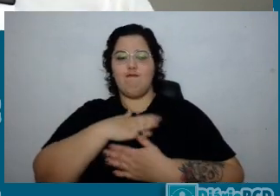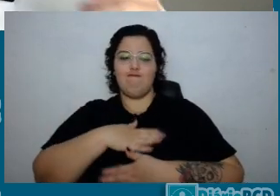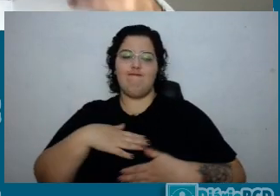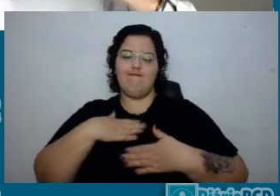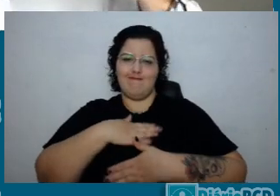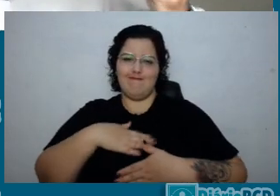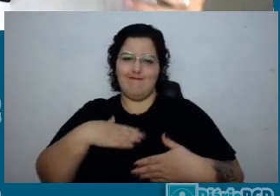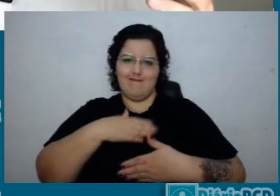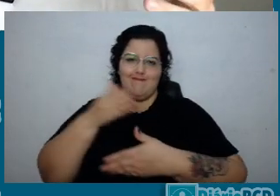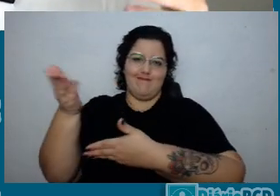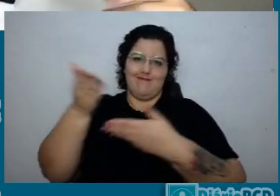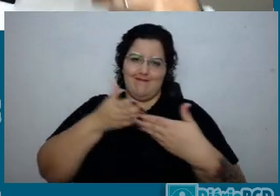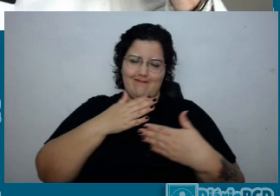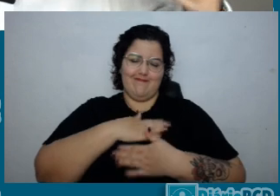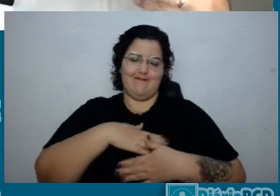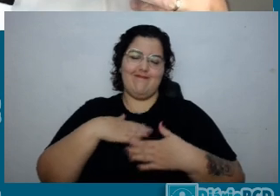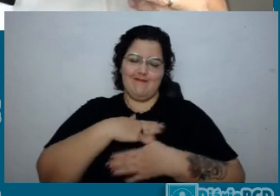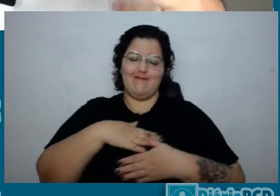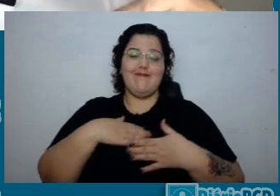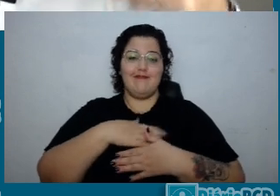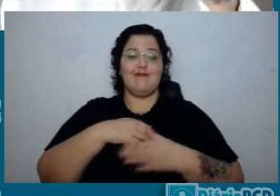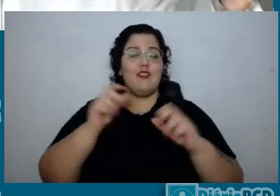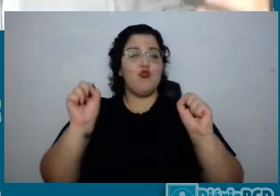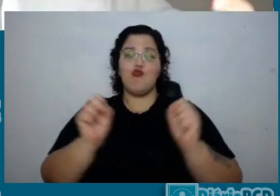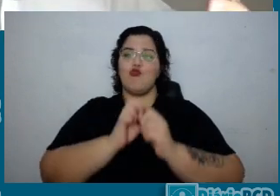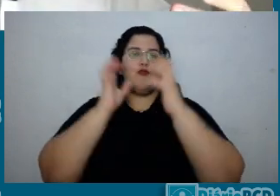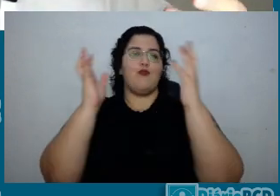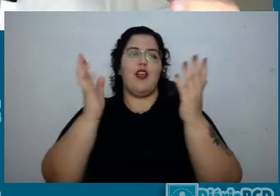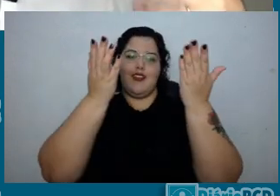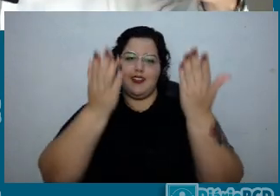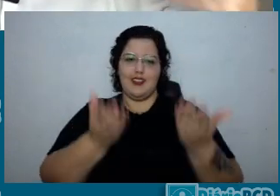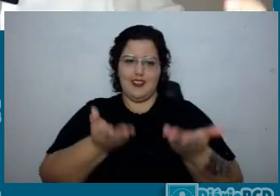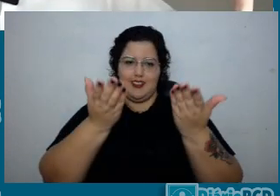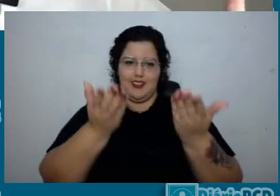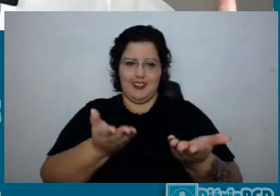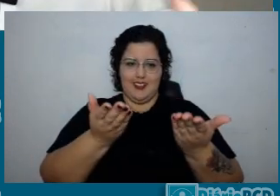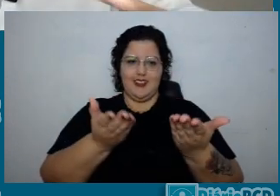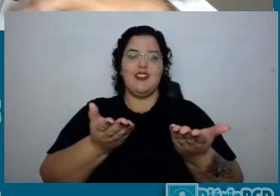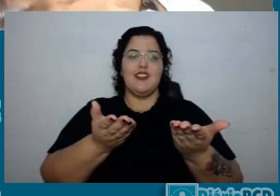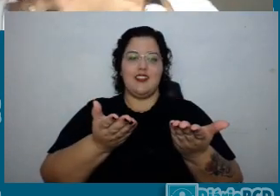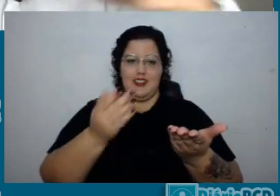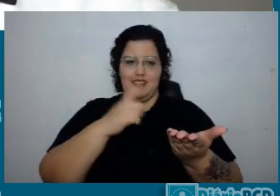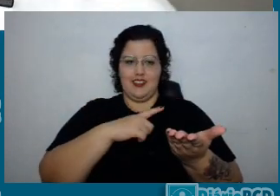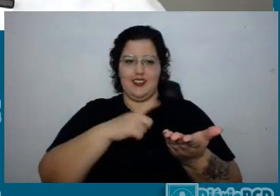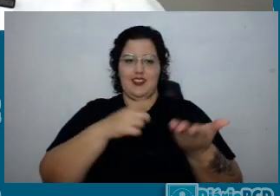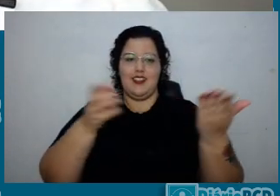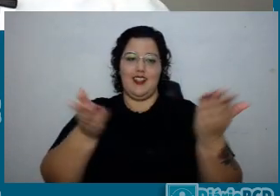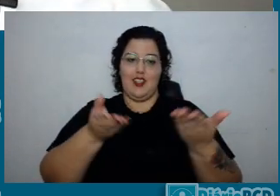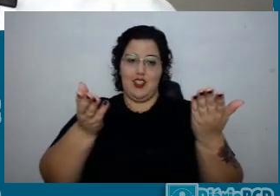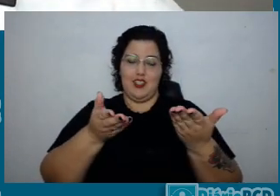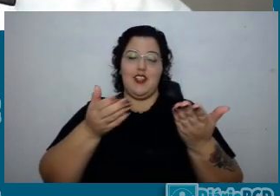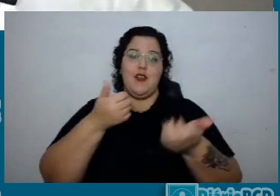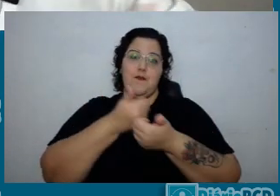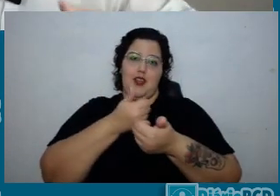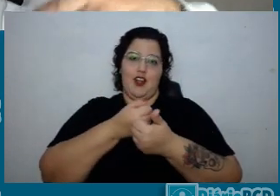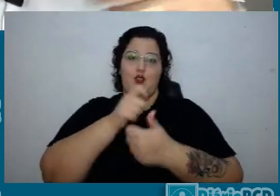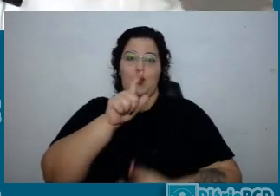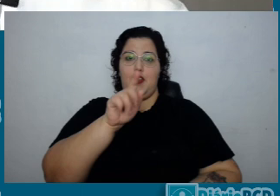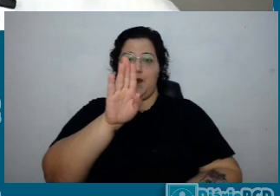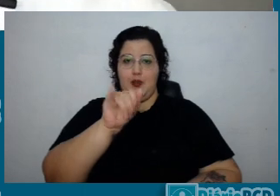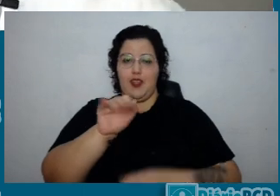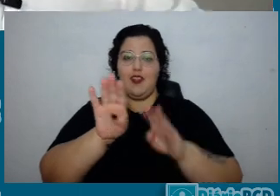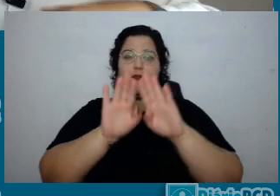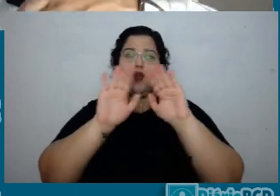recebê-la. Já havia dito para o pessoal, olha, nós temos uma surpresa para vocês aí nas vésperas do aniversário da LBI,